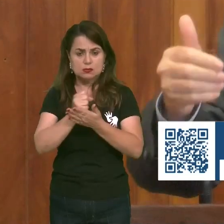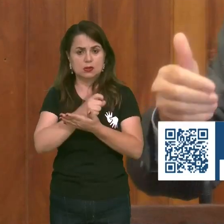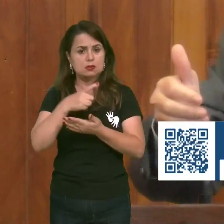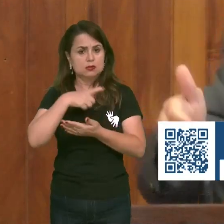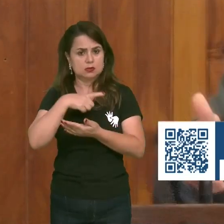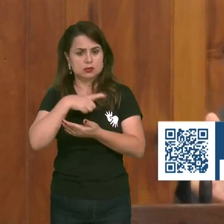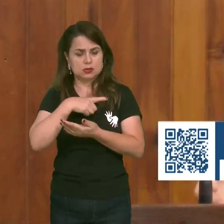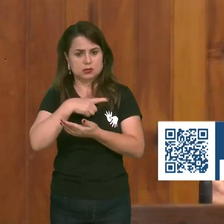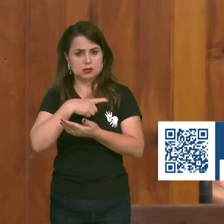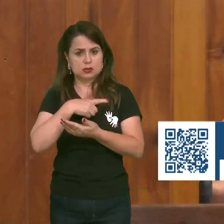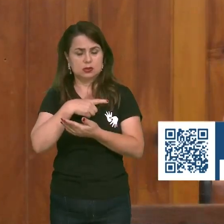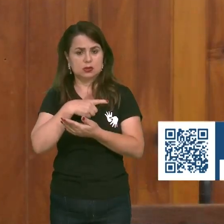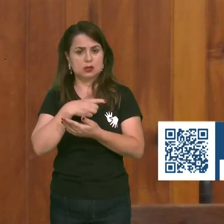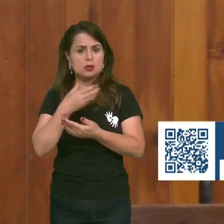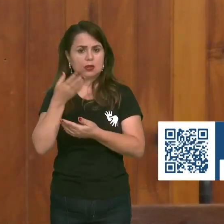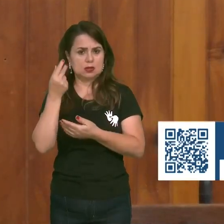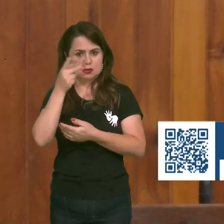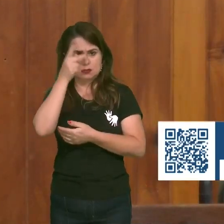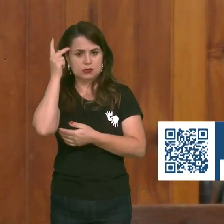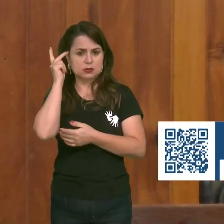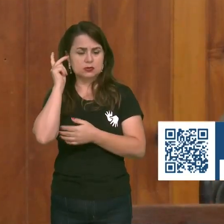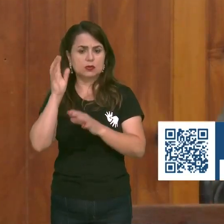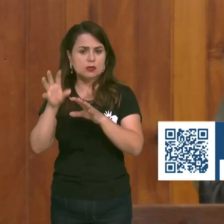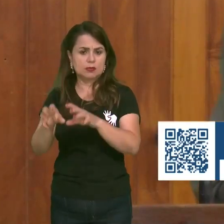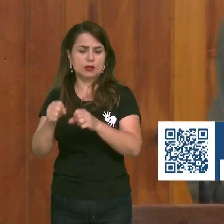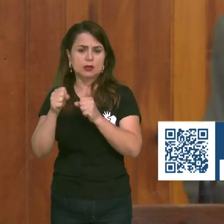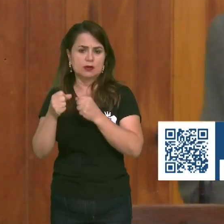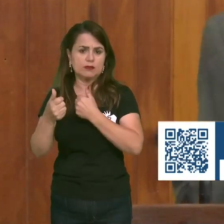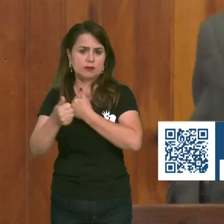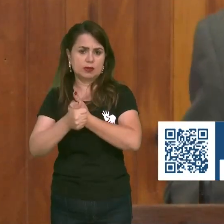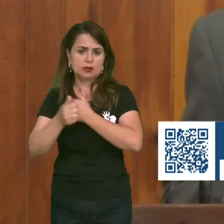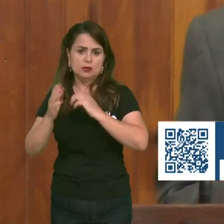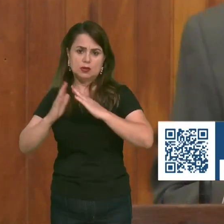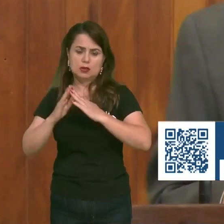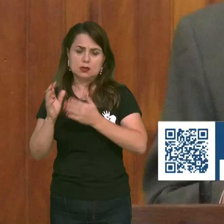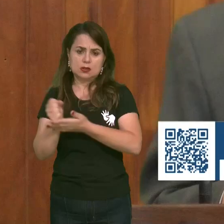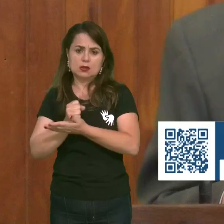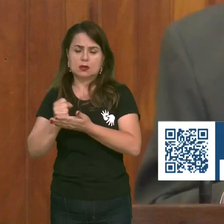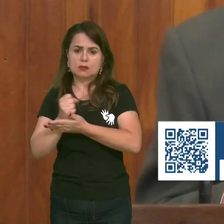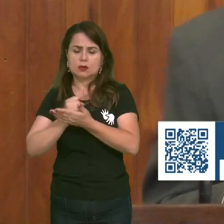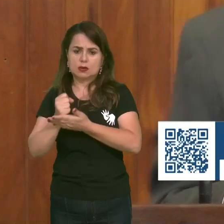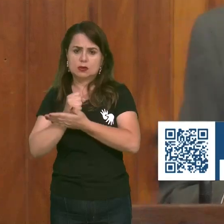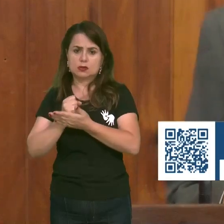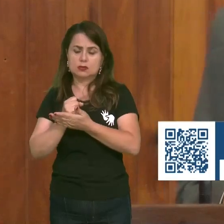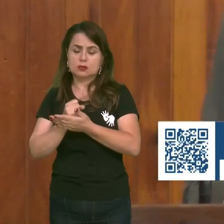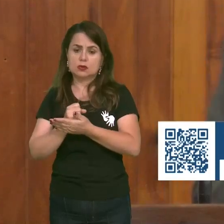retirava seu medicamento e agora com a criação